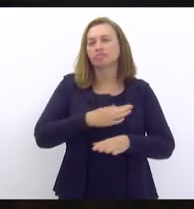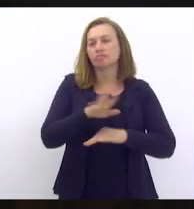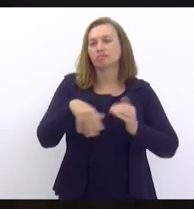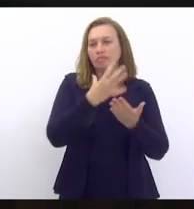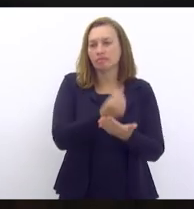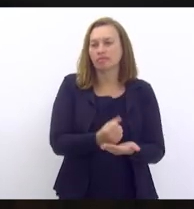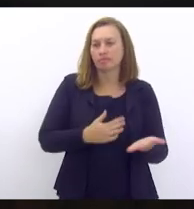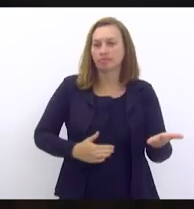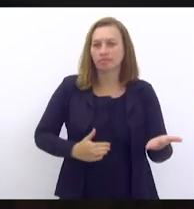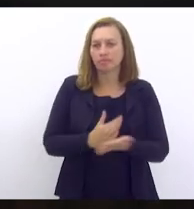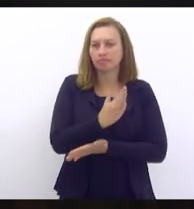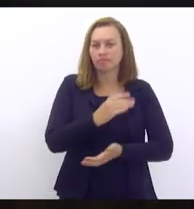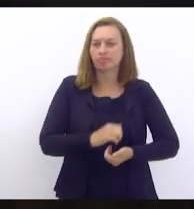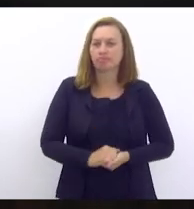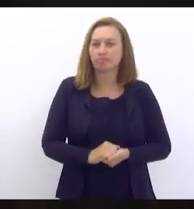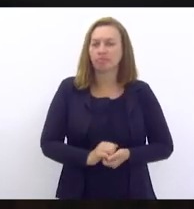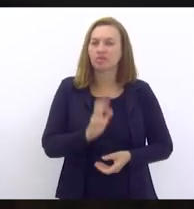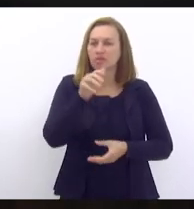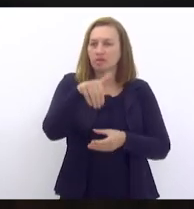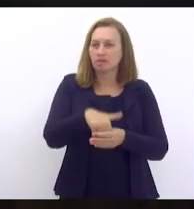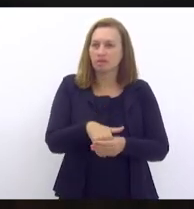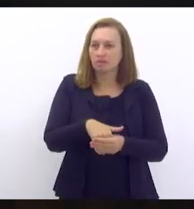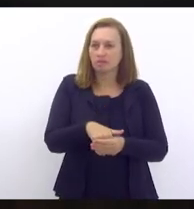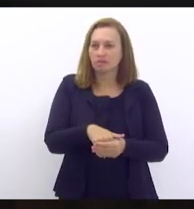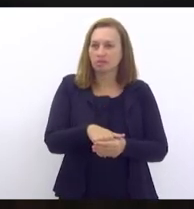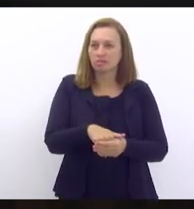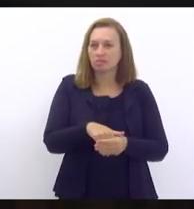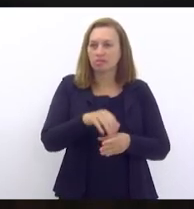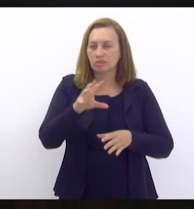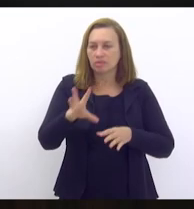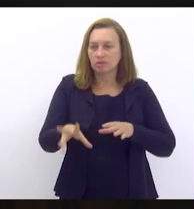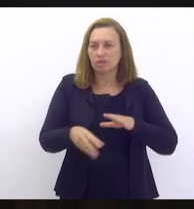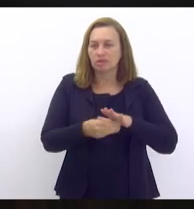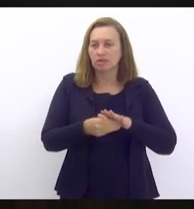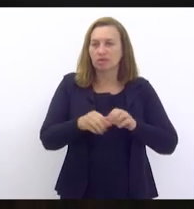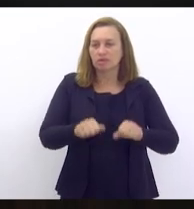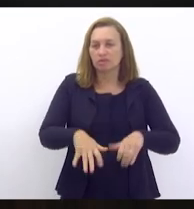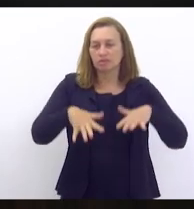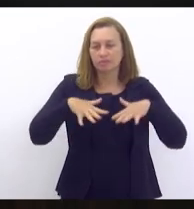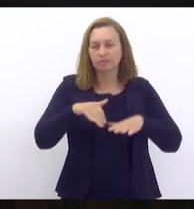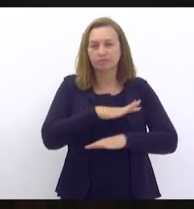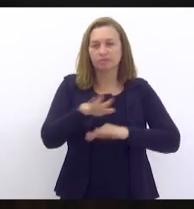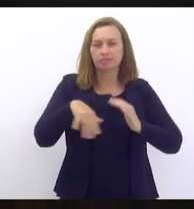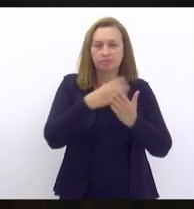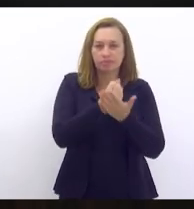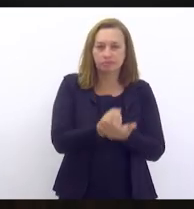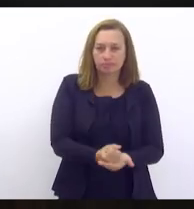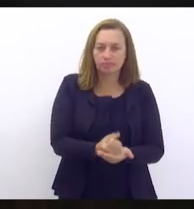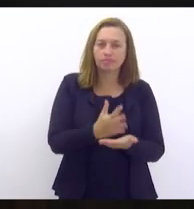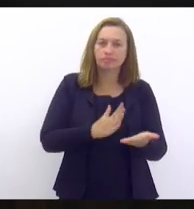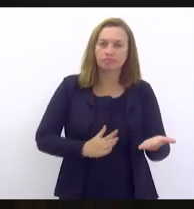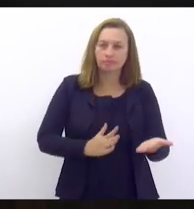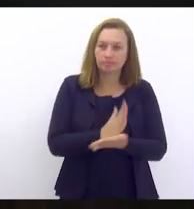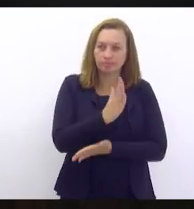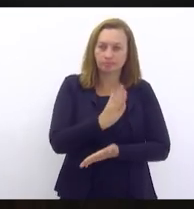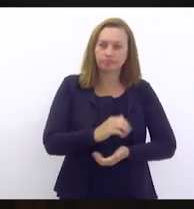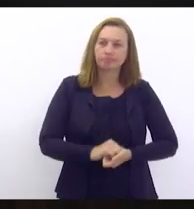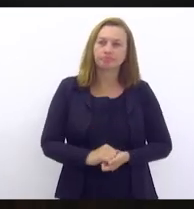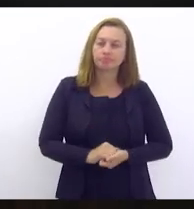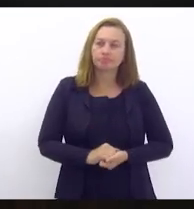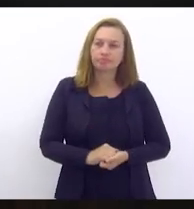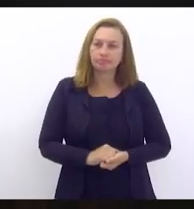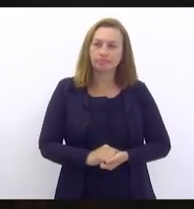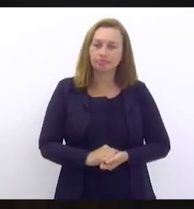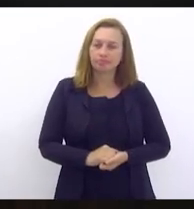estão. Aprovado. Em votação as emendas de plenário. Senhores que aprovam, permaneçam como estão.